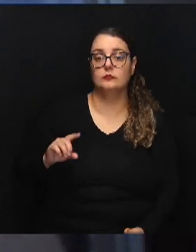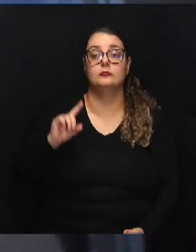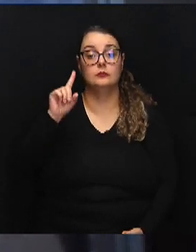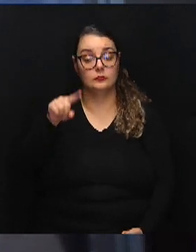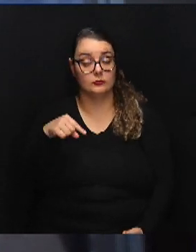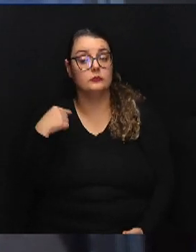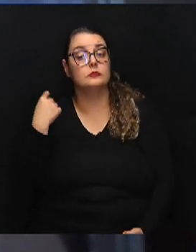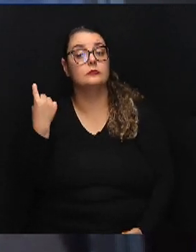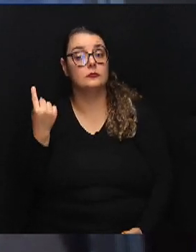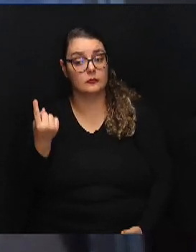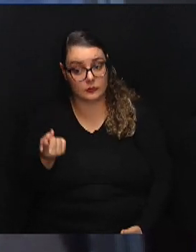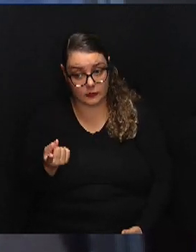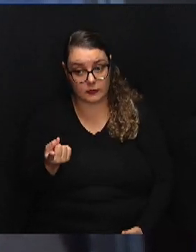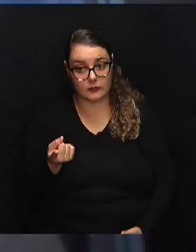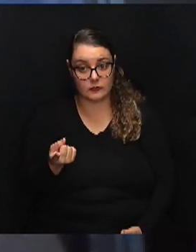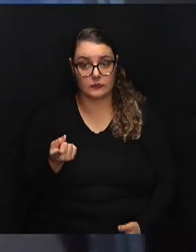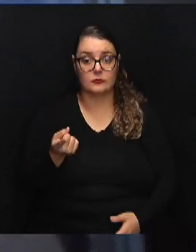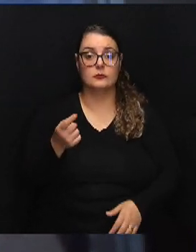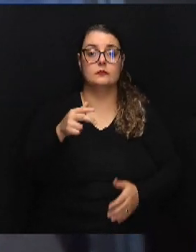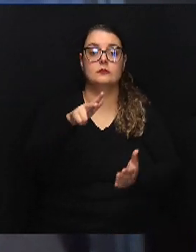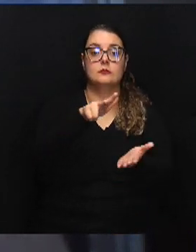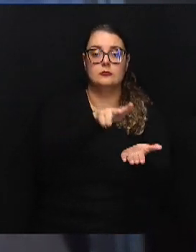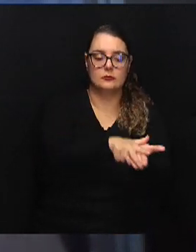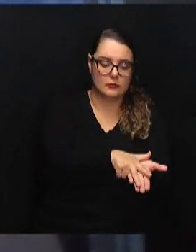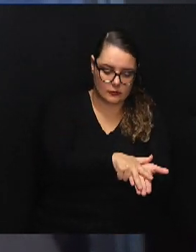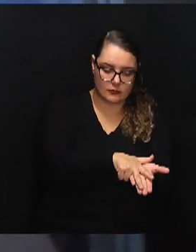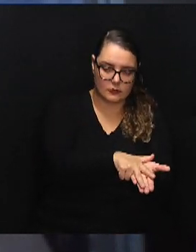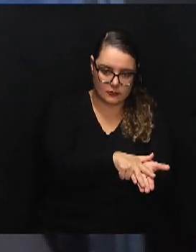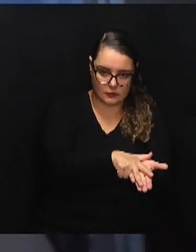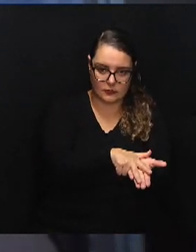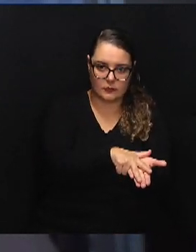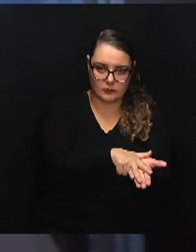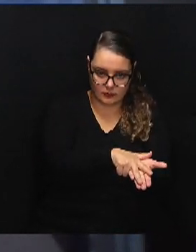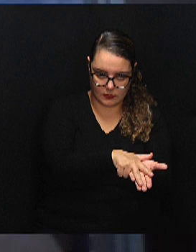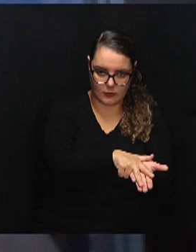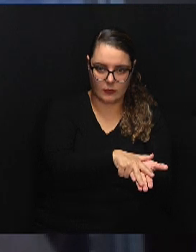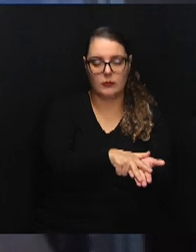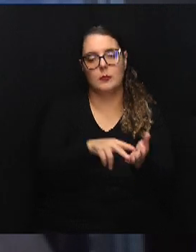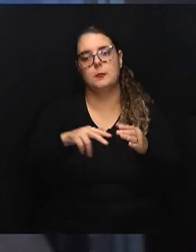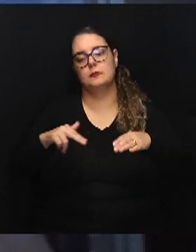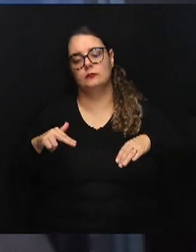Posteriormente, depois do paciente internado, aí estes exames